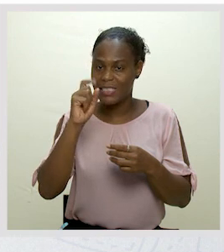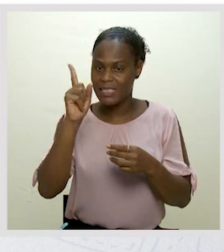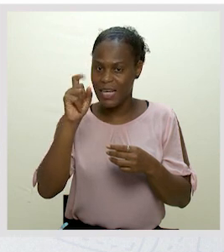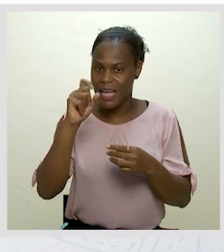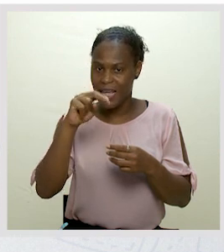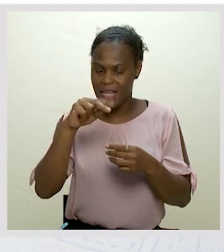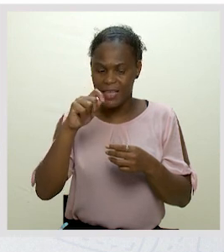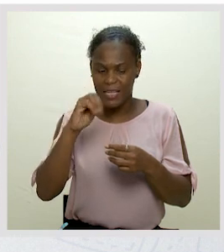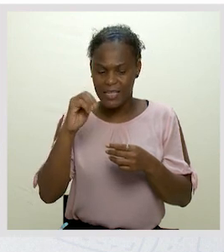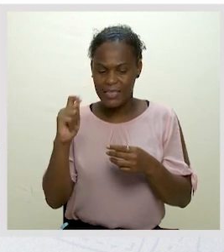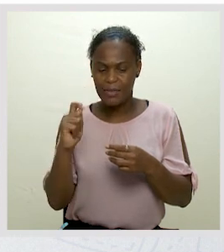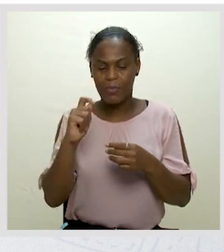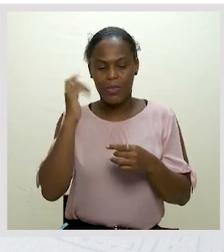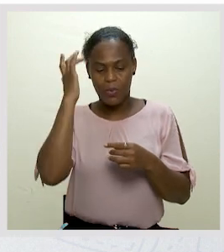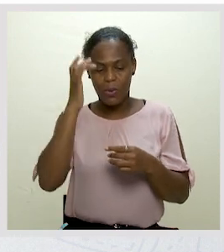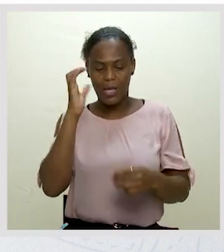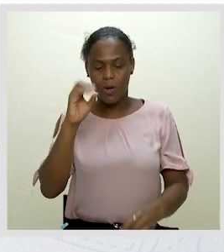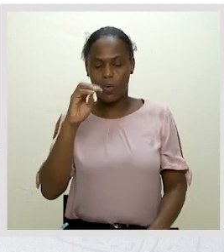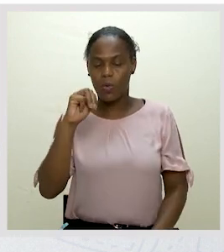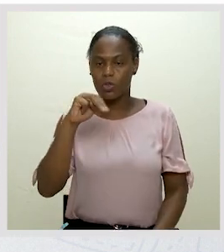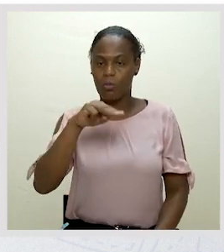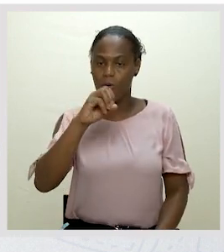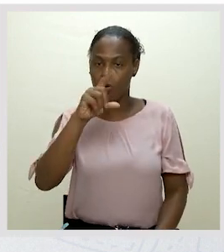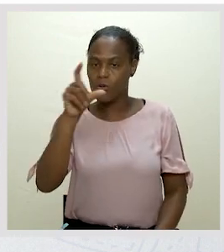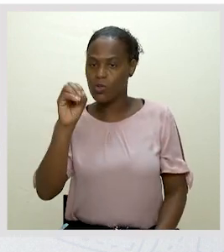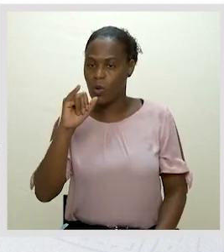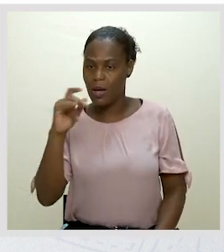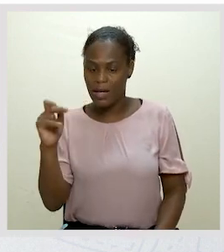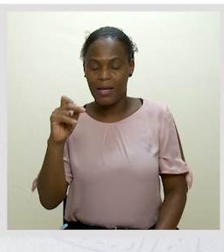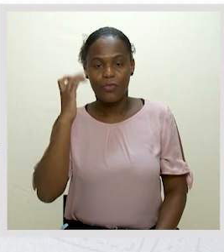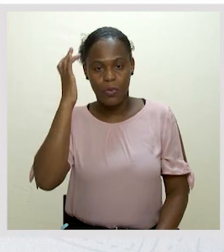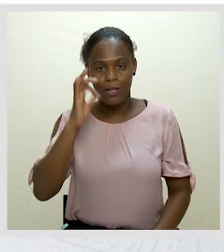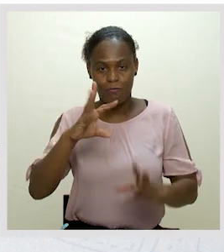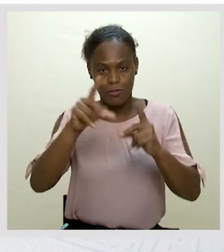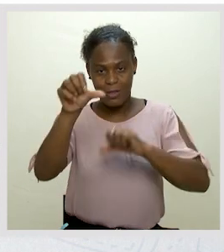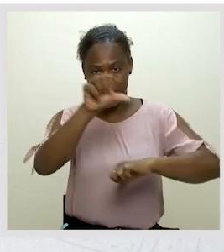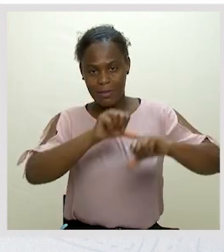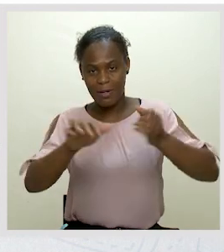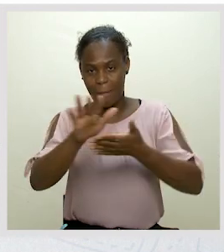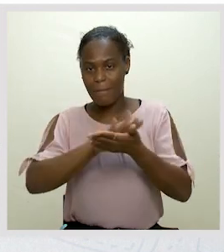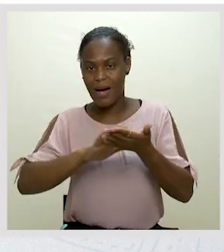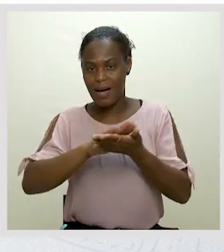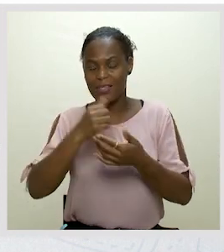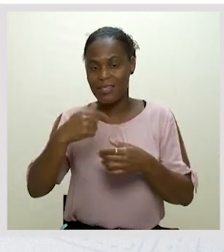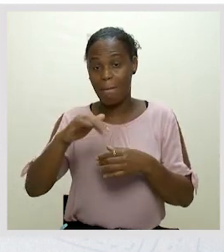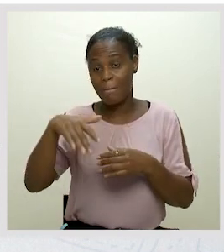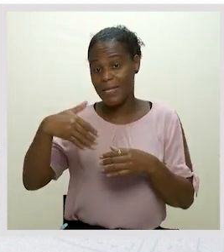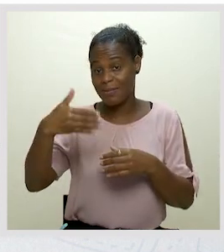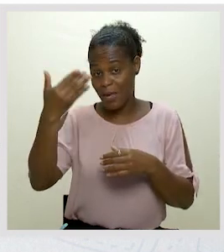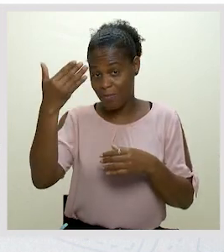teoria cosmosaica ou de panspermia, teoria da evolução química, que se